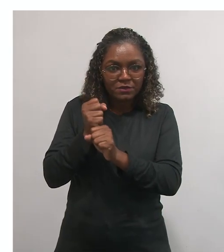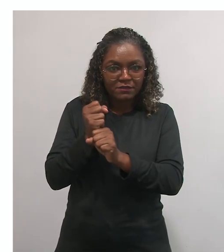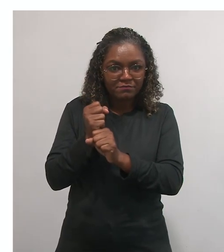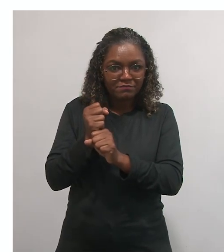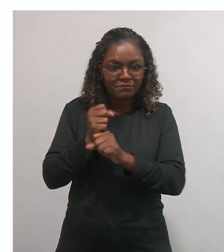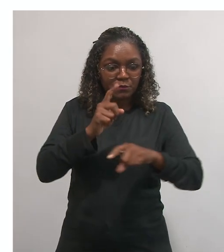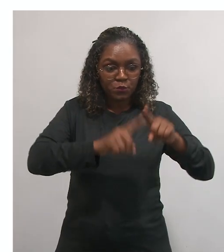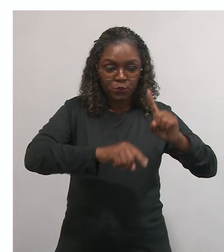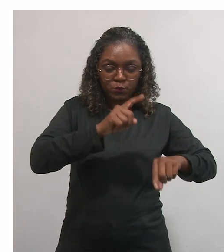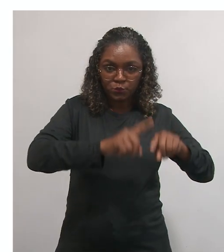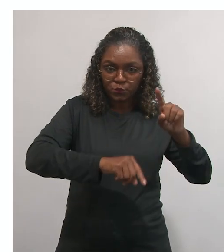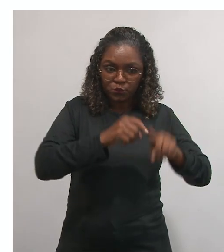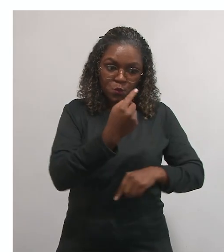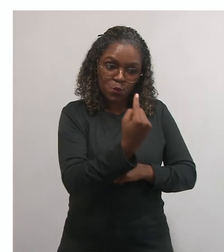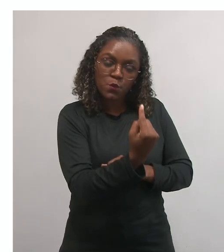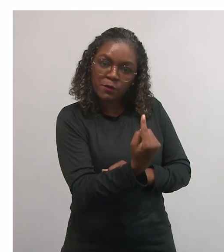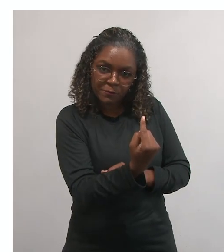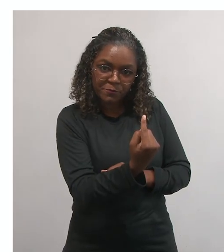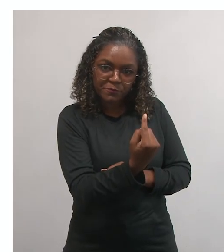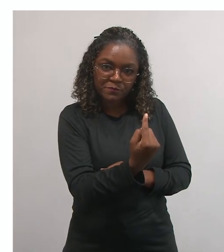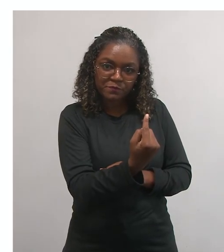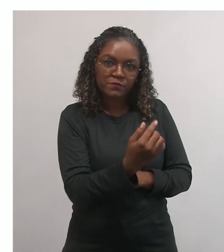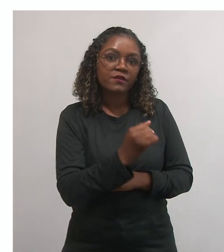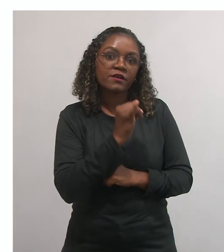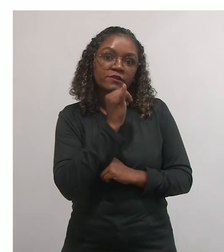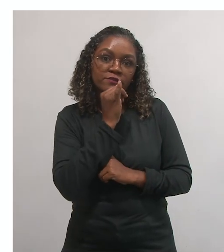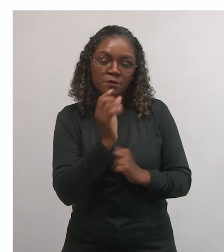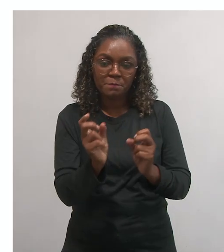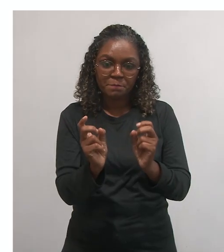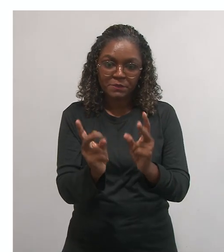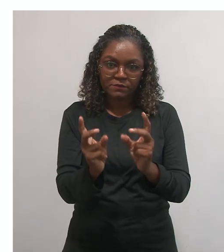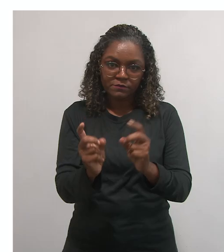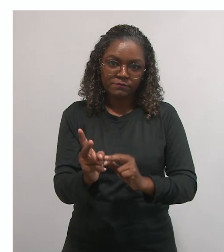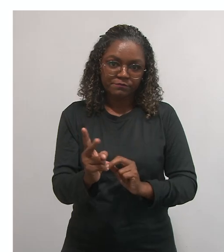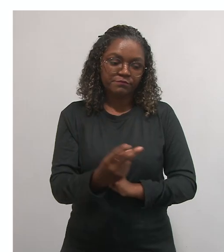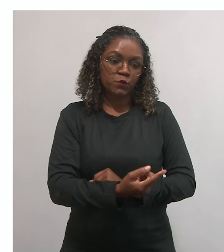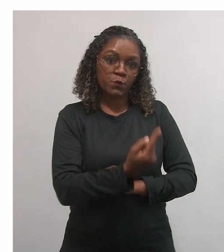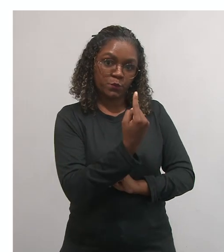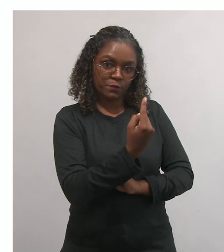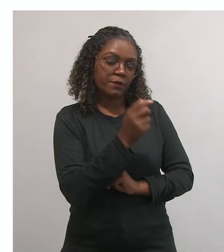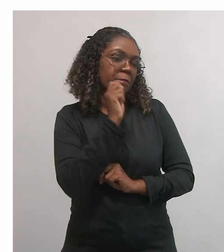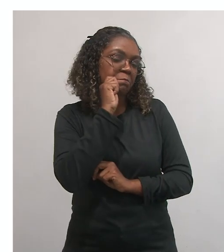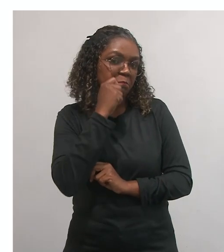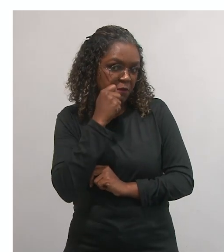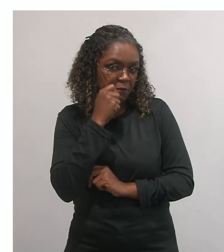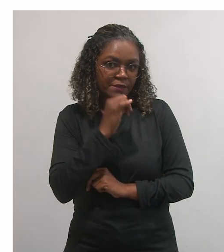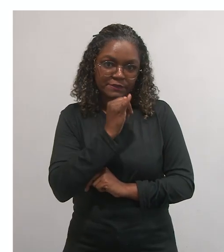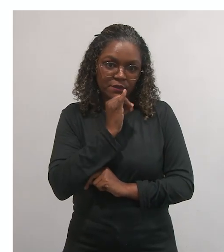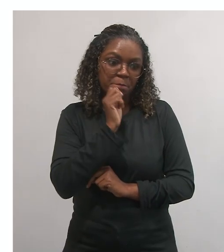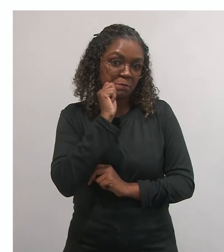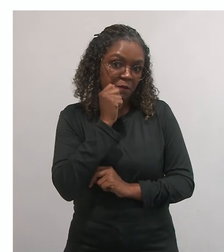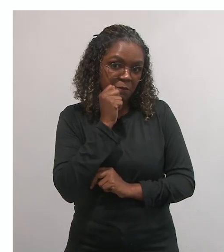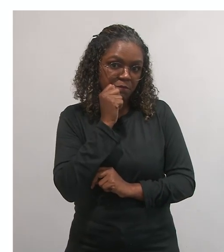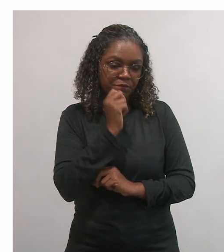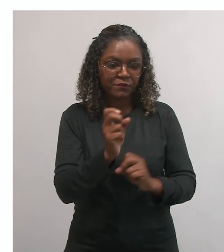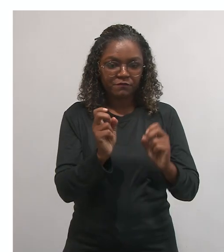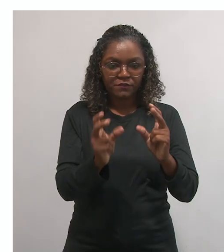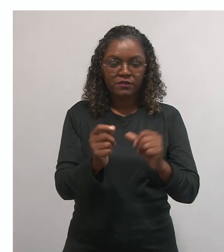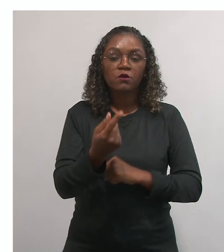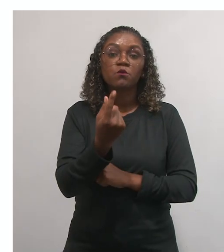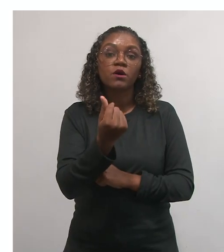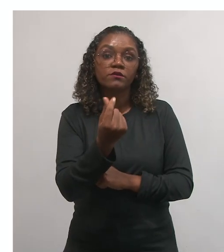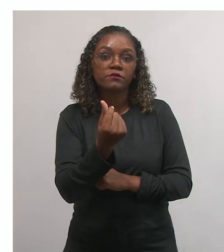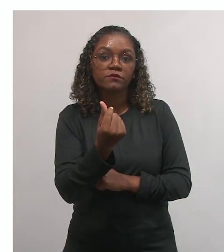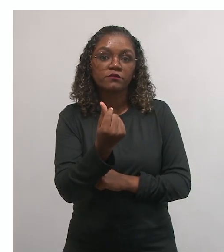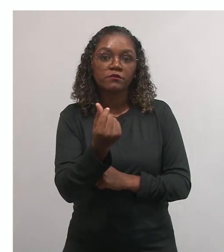produto né então a gente pega preço de venda unitário do pão francês menos os